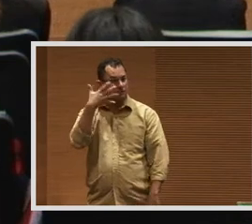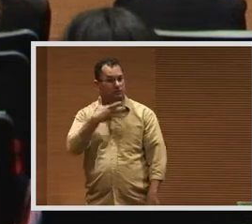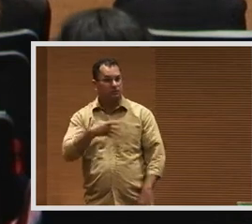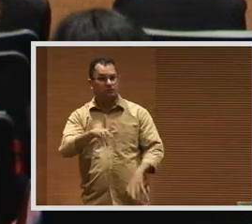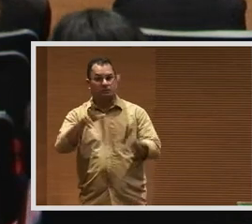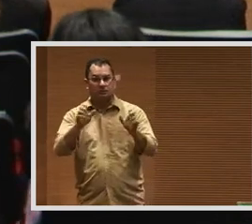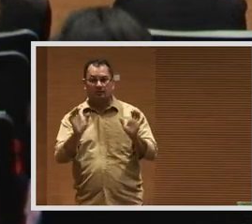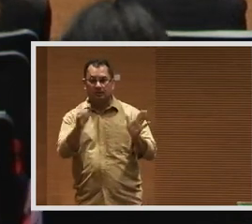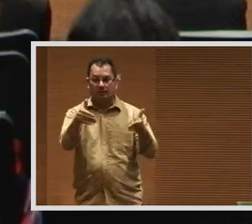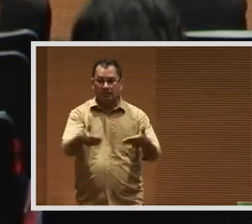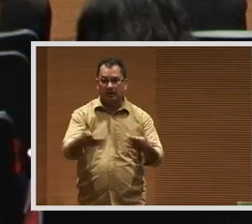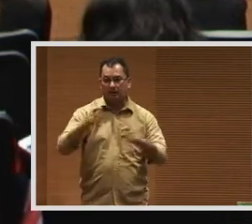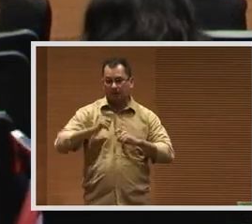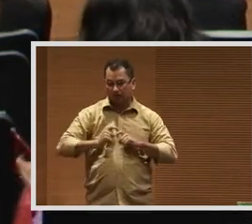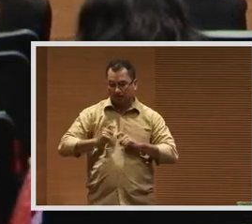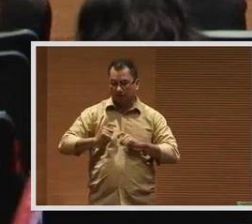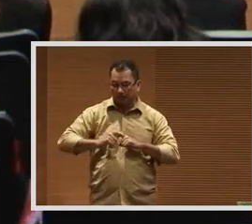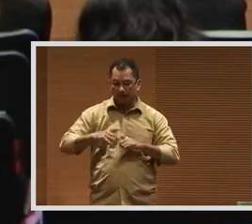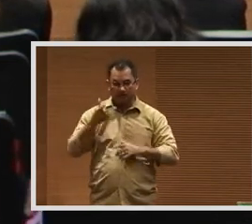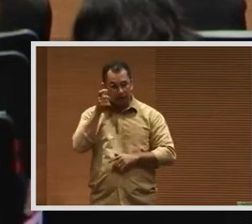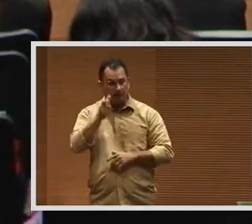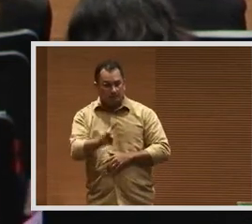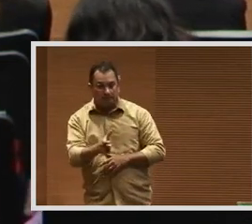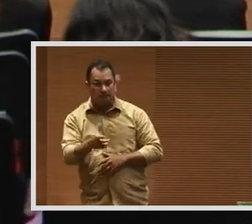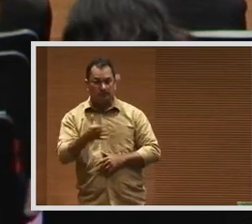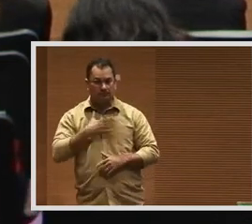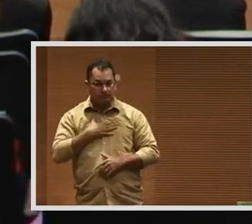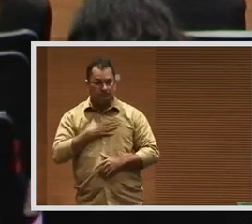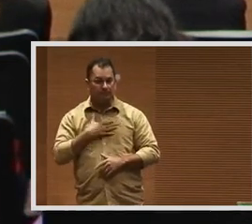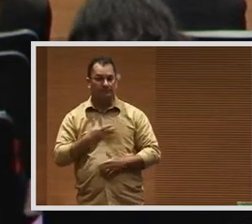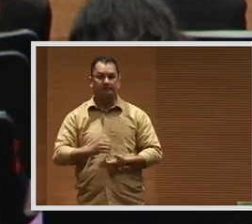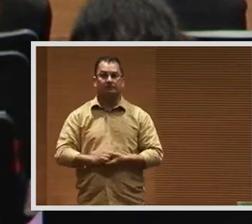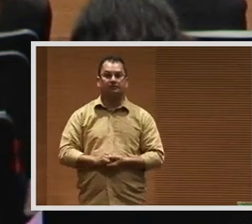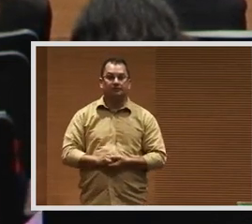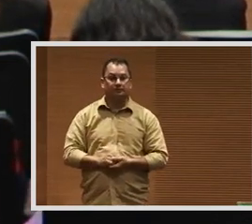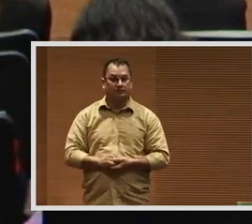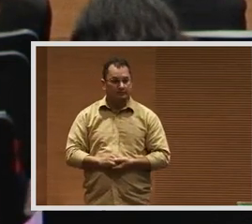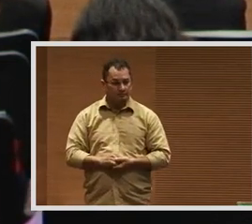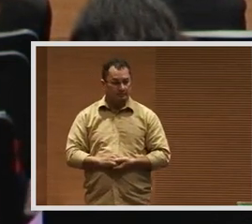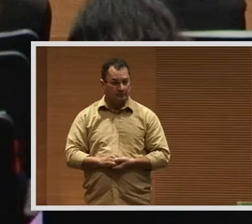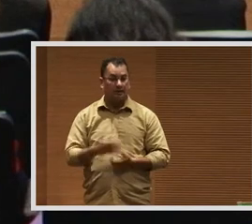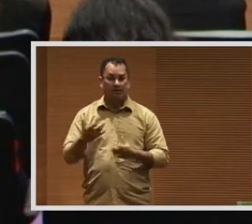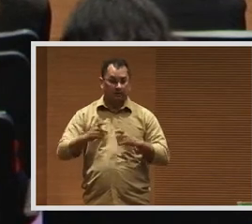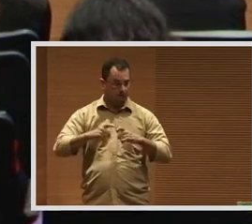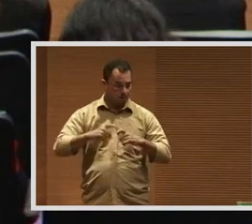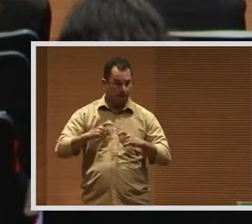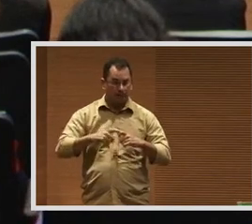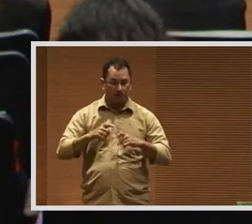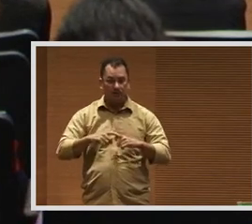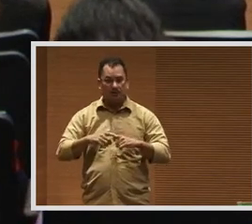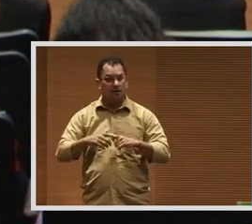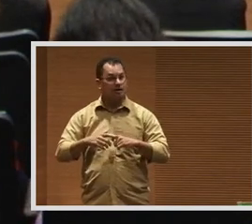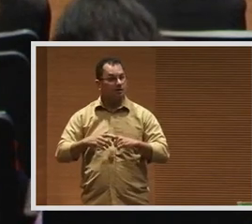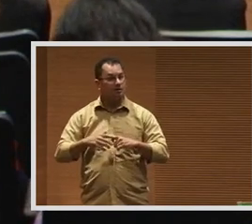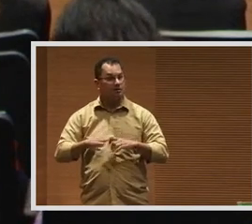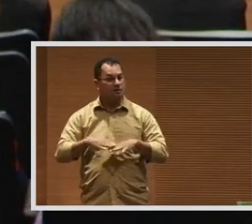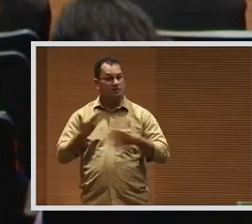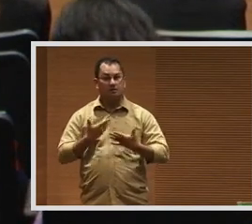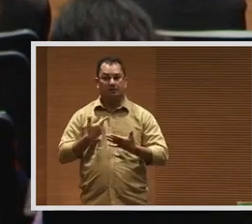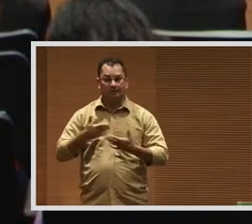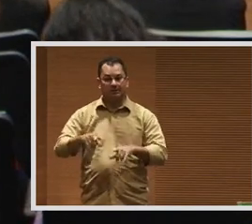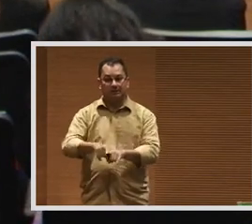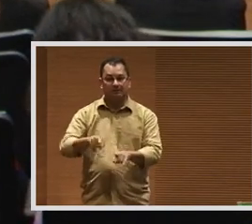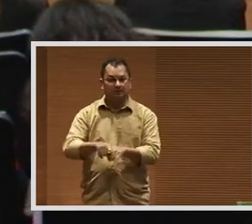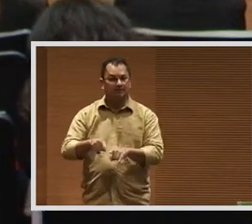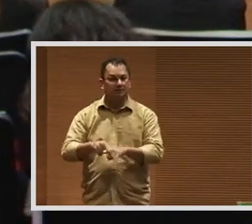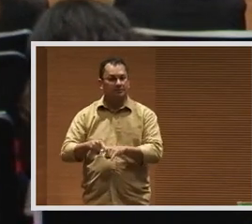né? Isso me chamou muito a atenção, né? Enfim, e que são médicos que circulam pelo SUS.